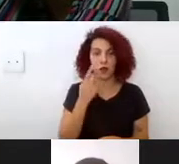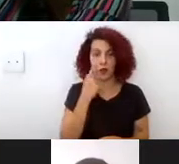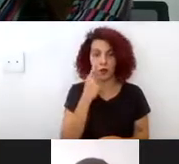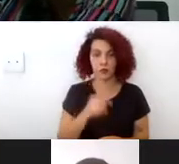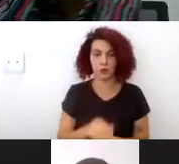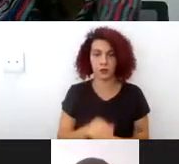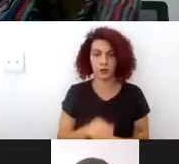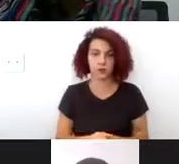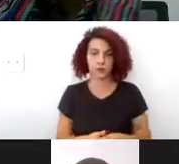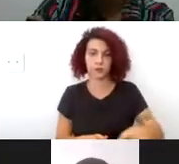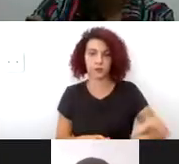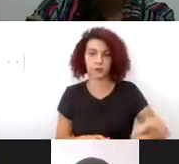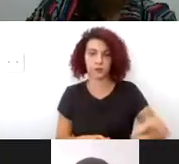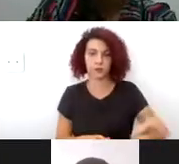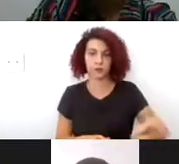De